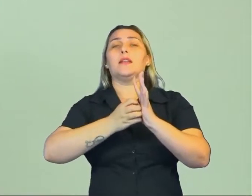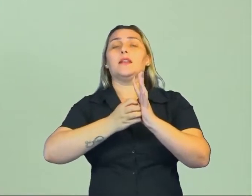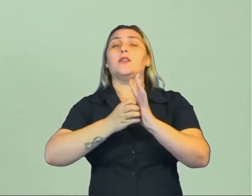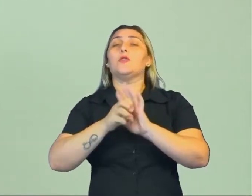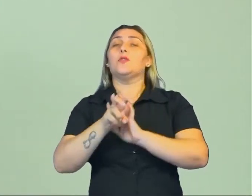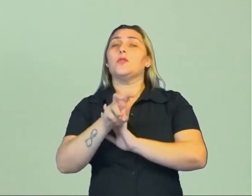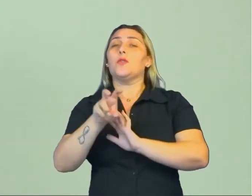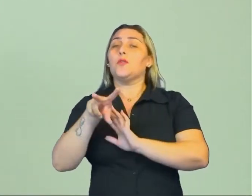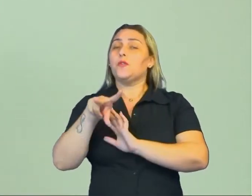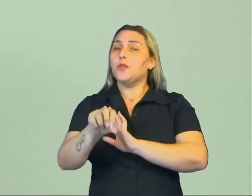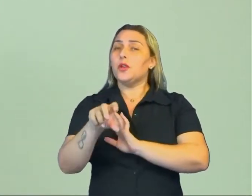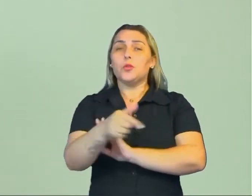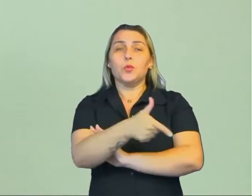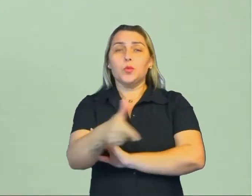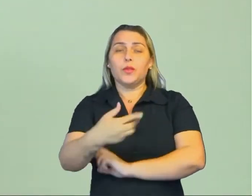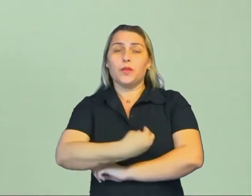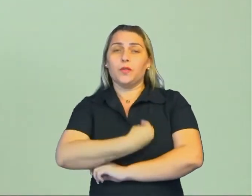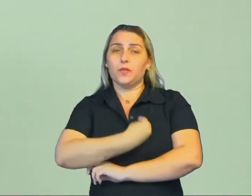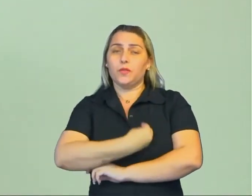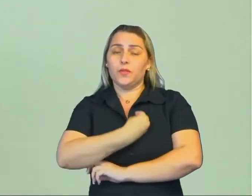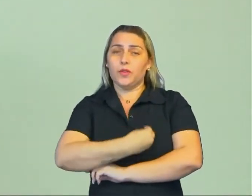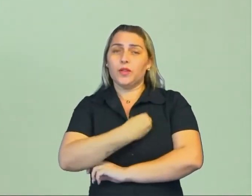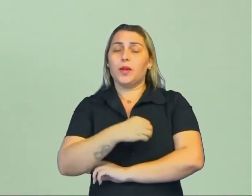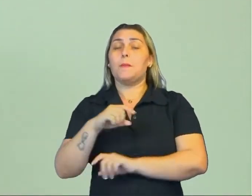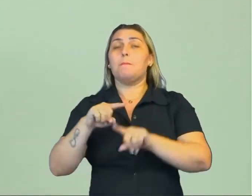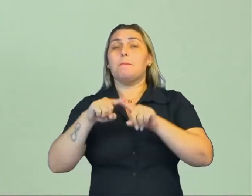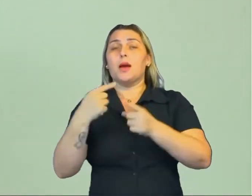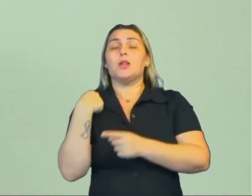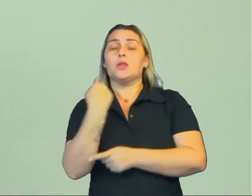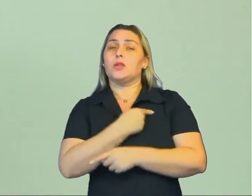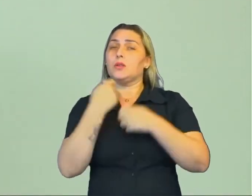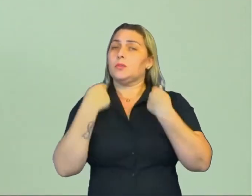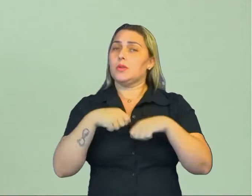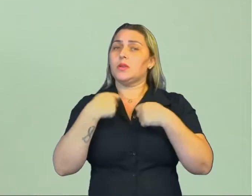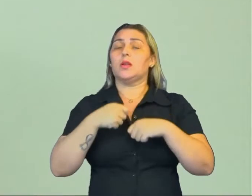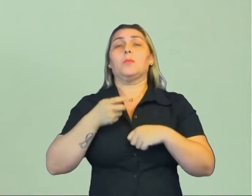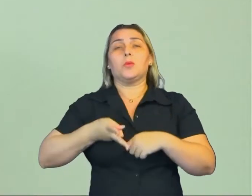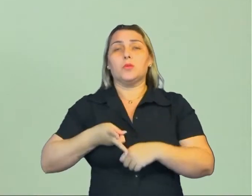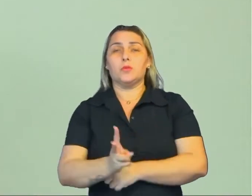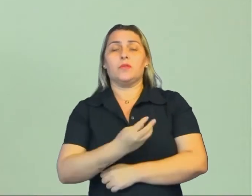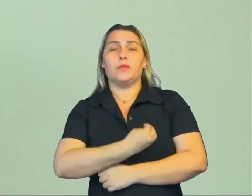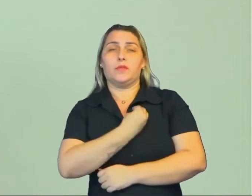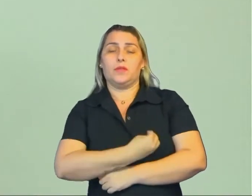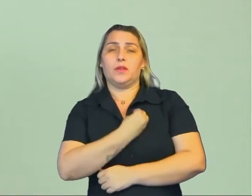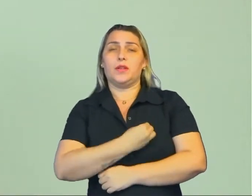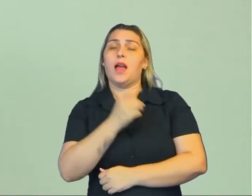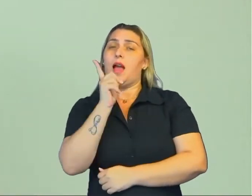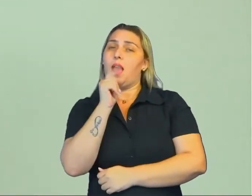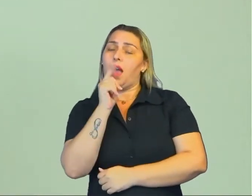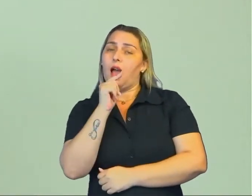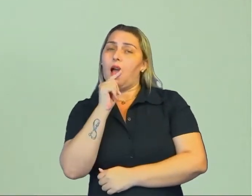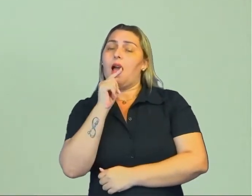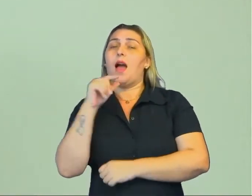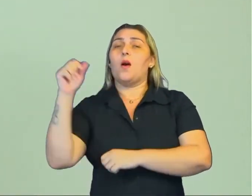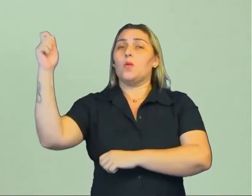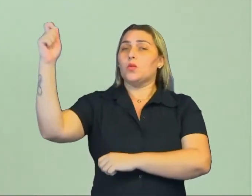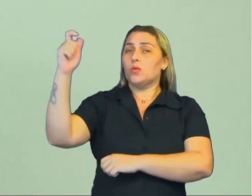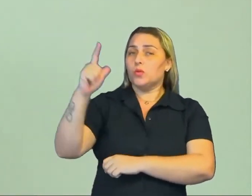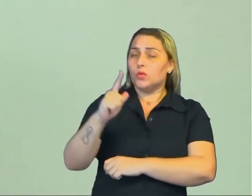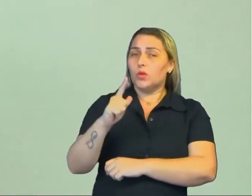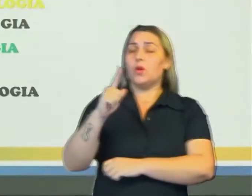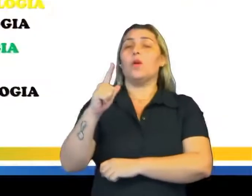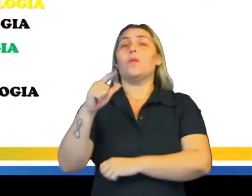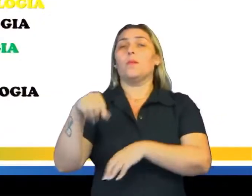que não têm vida, porém, nós precisamos dele para sobreviver, como a água, o sol, a terra.